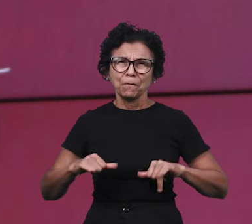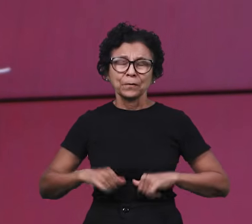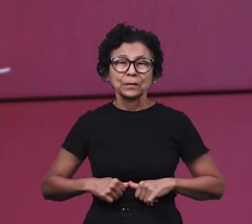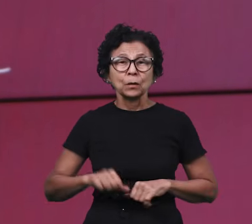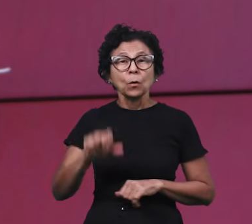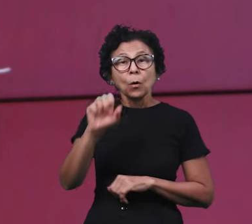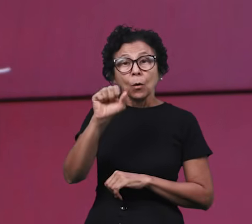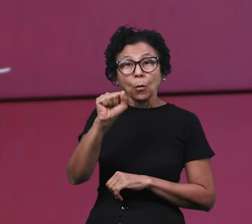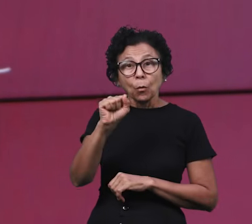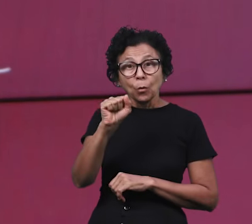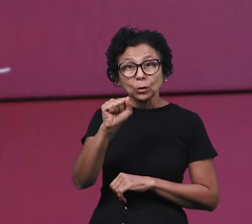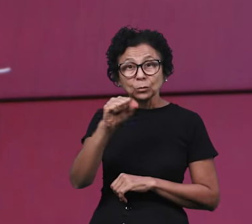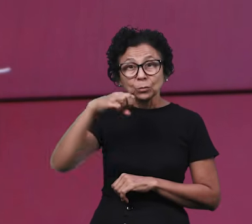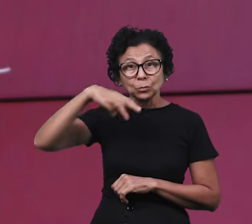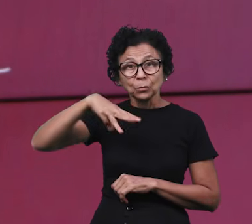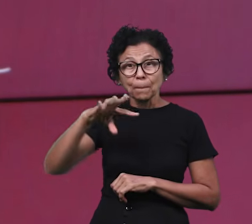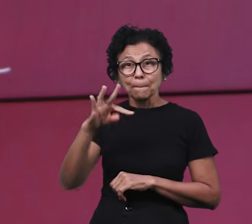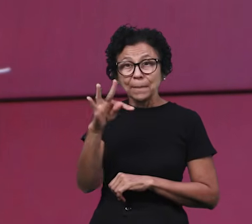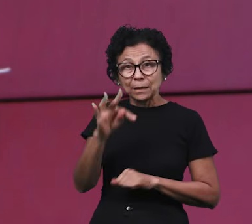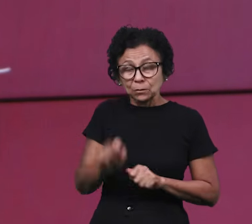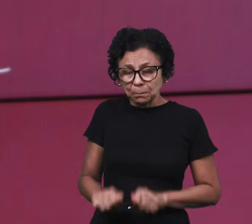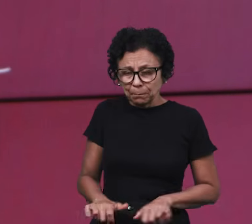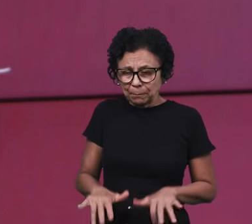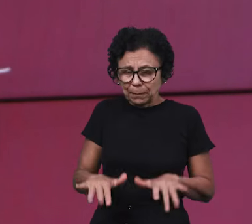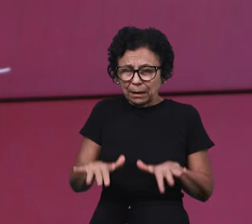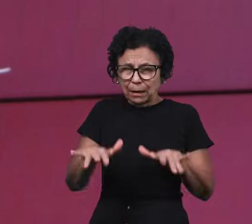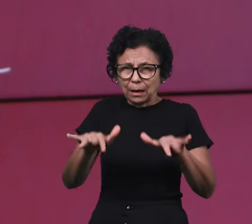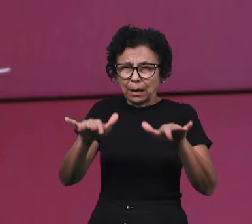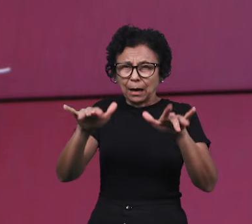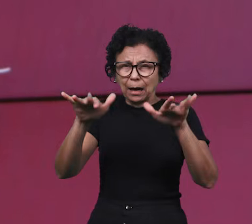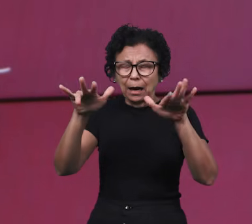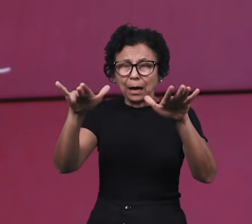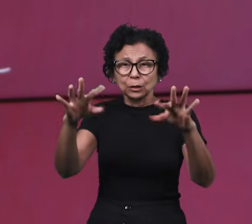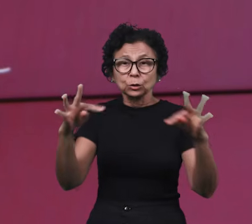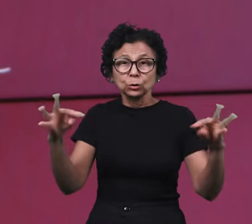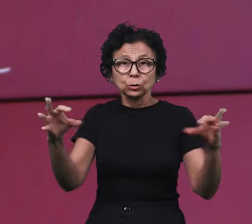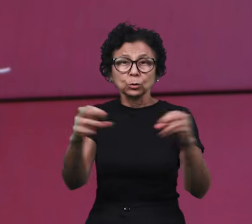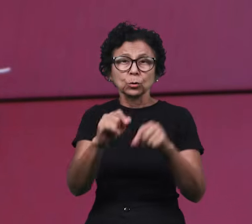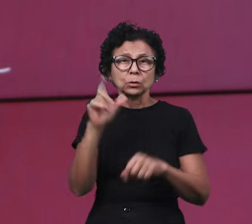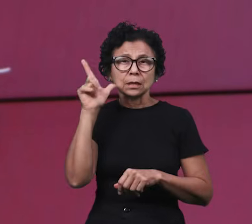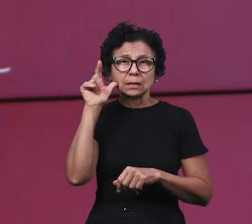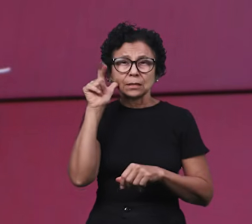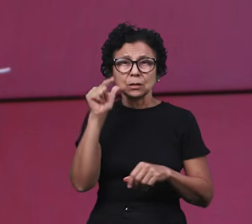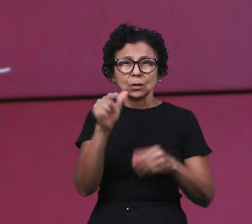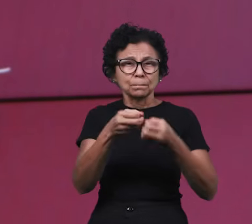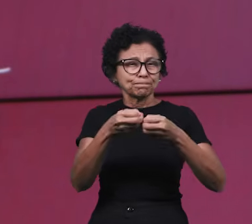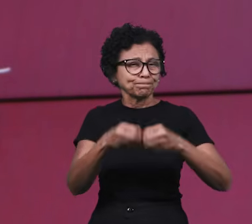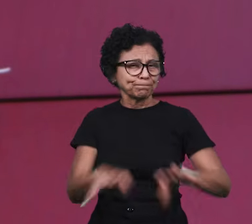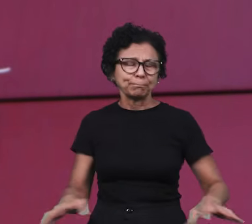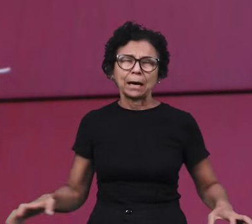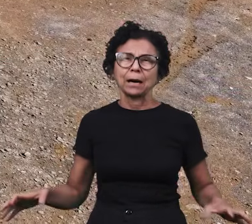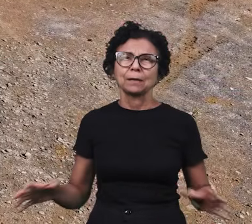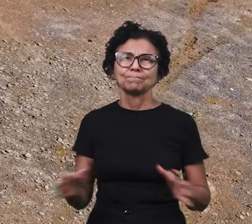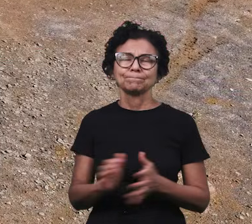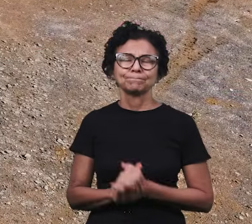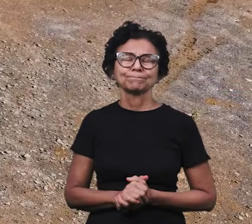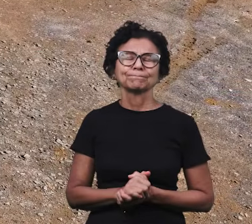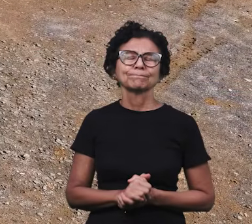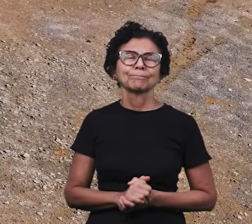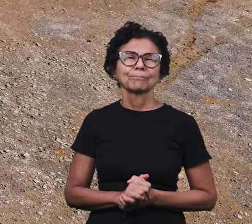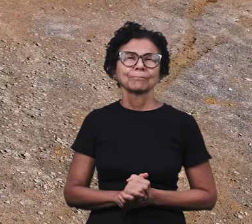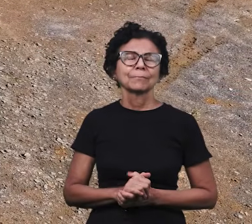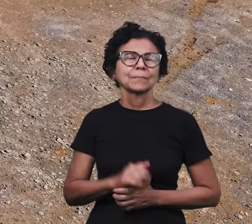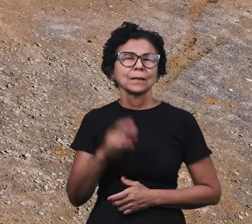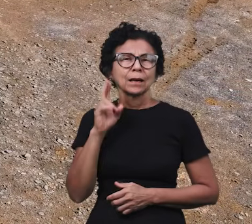atingiu a marca histórica de 8 metros, afetando diretamente o centro comercial e produtivo do município. Só que